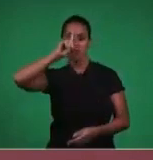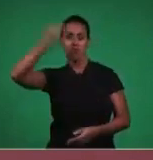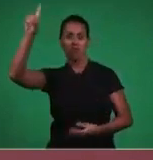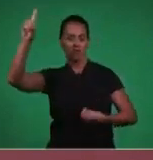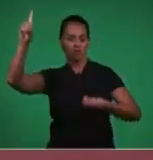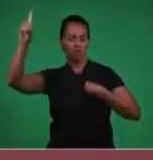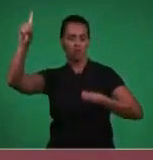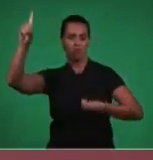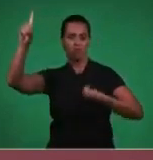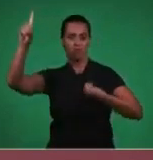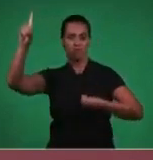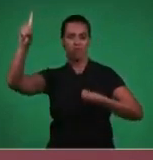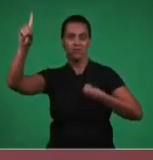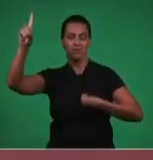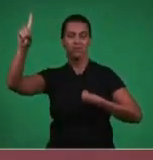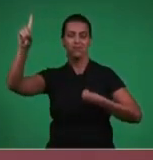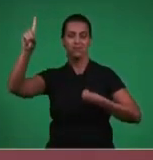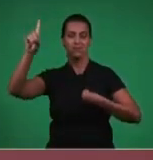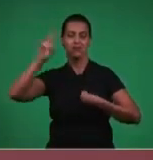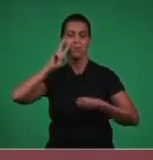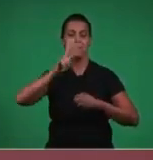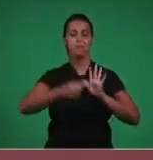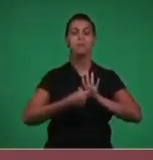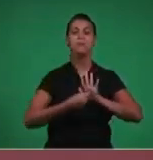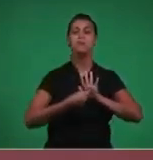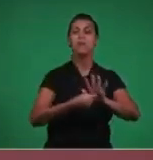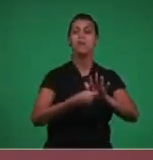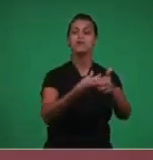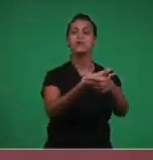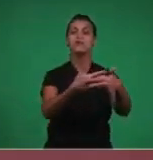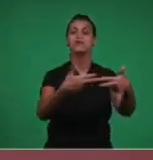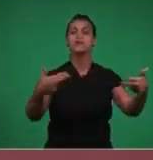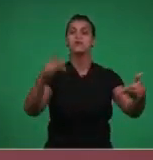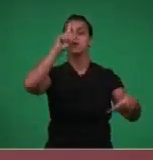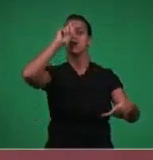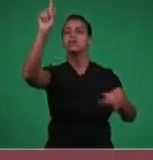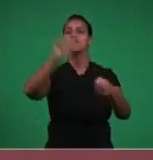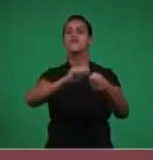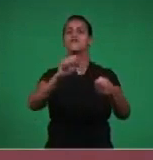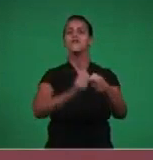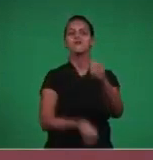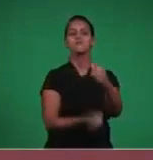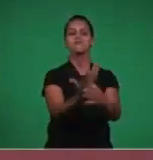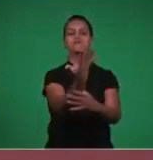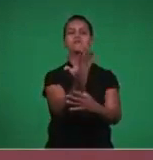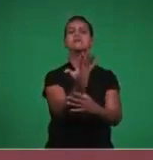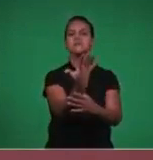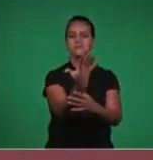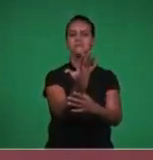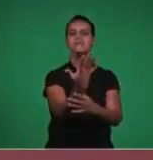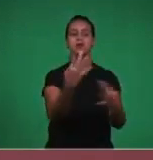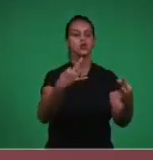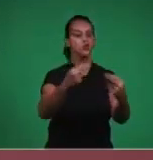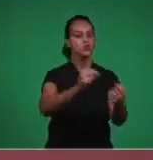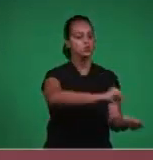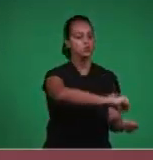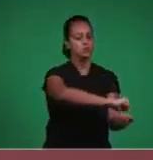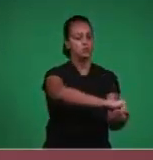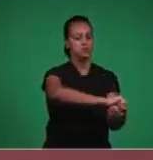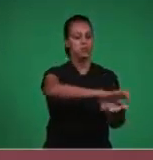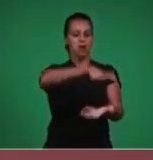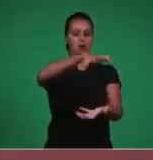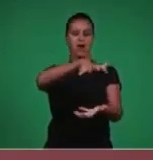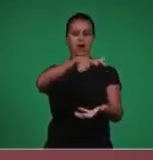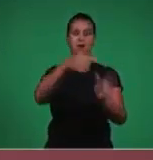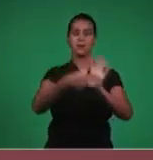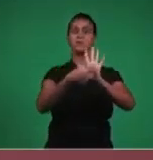onipotência dele, ela se manifesta através da sua assinatura, do seu poder, na sua obra criadora. Então, a assinatura